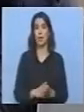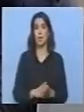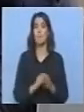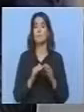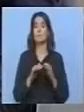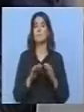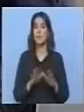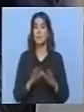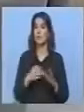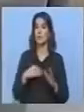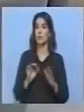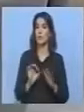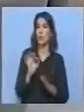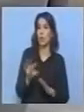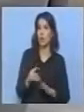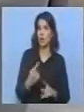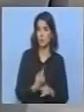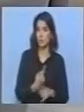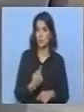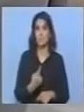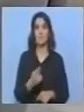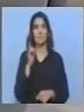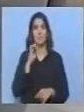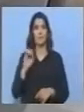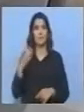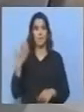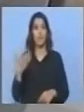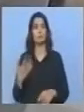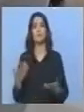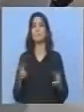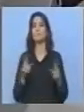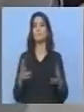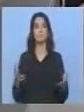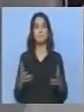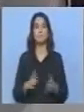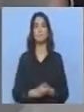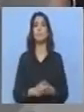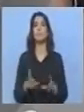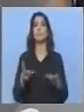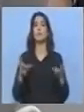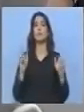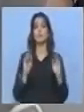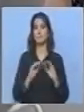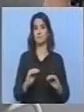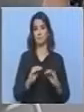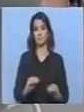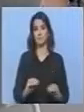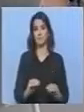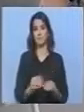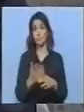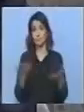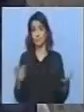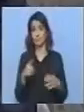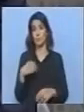acrescentaria um outro tópico que é aqui fundamental, que é o tópico da liberdade de ensino. E essa é também uma das